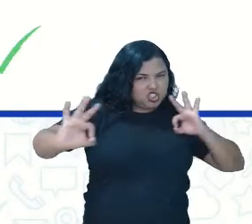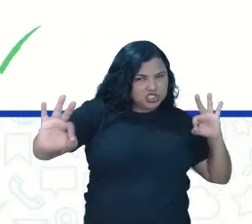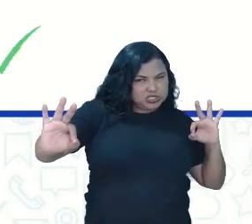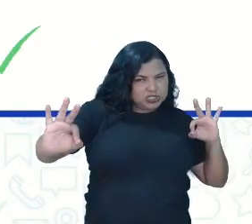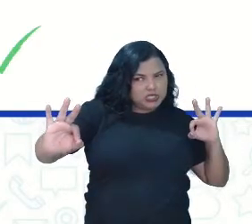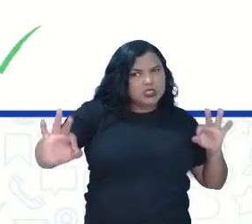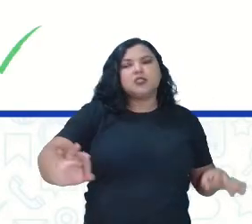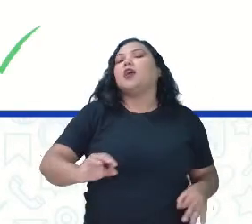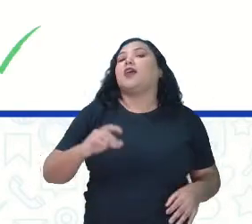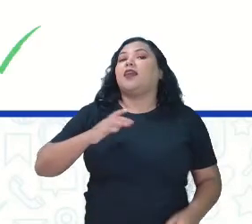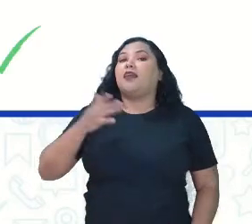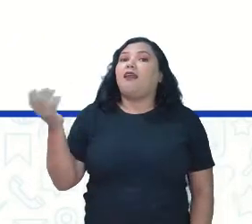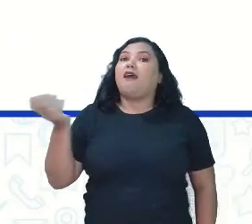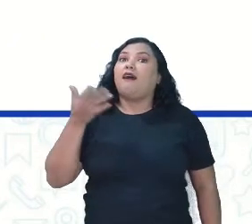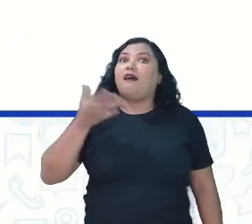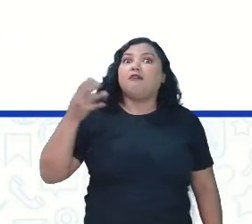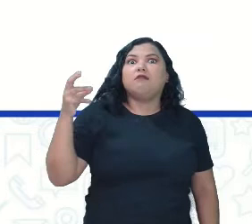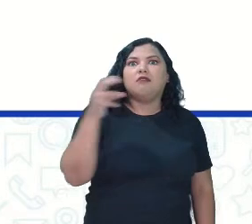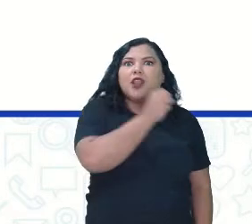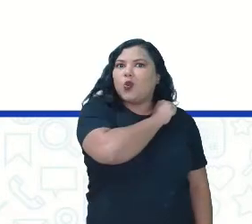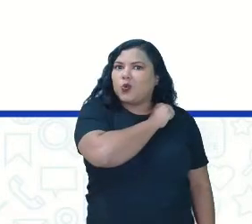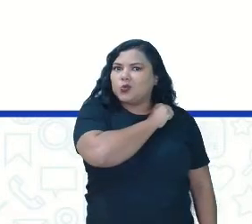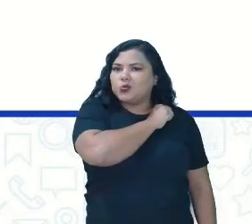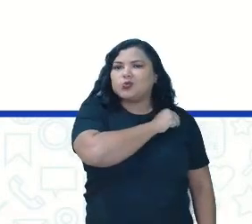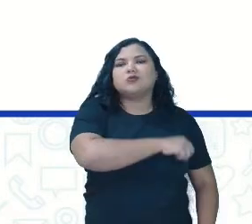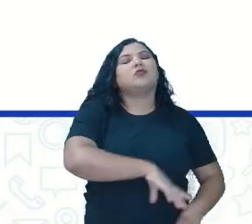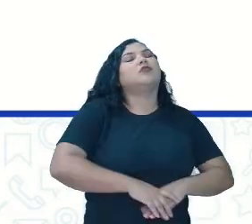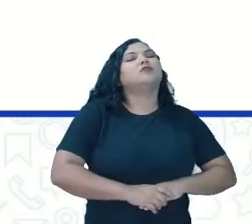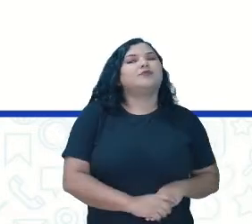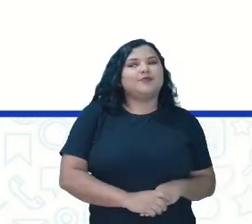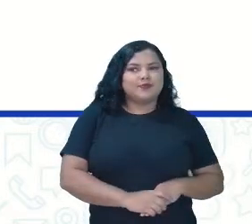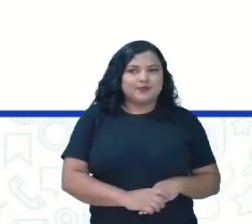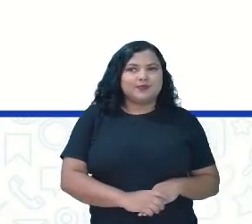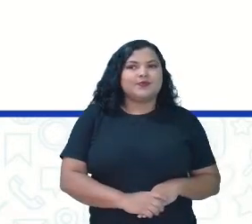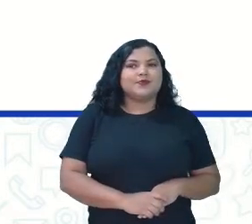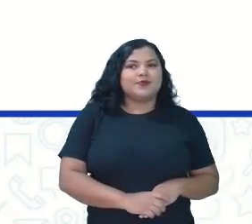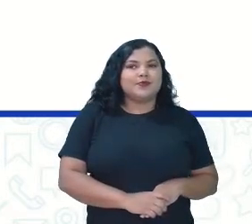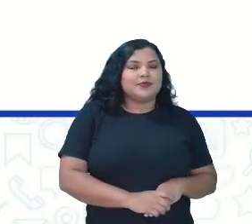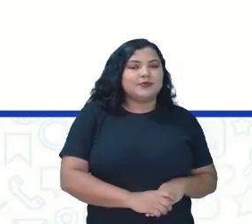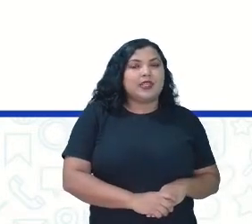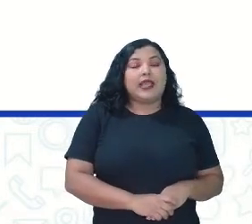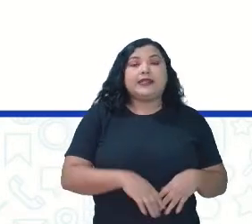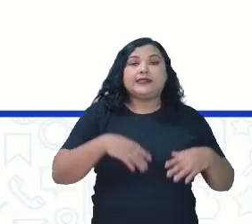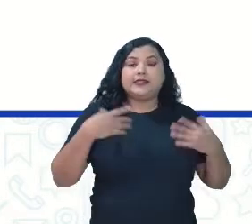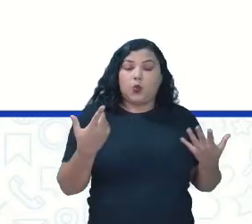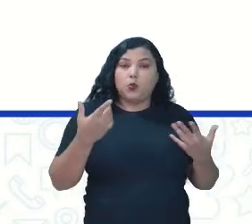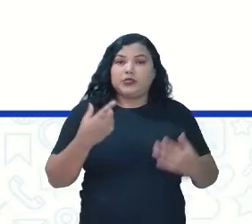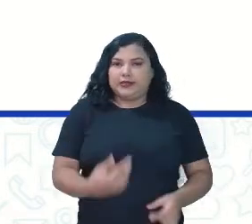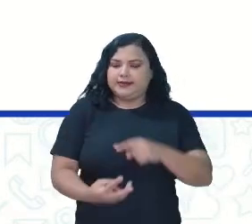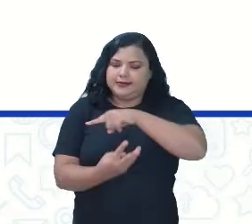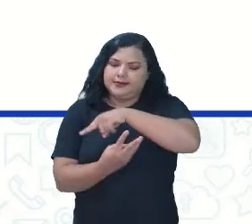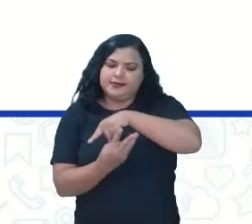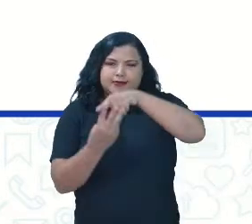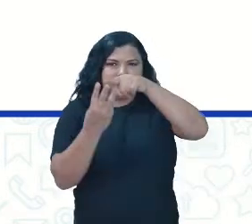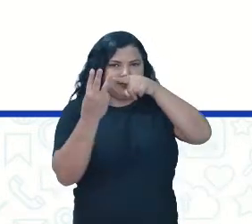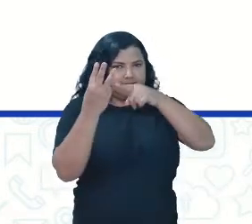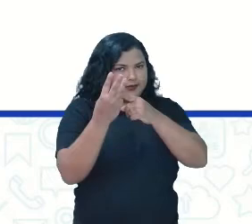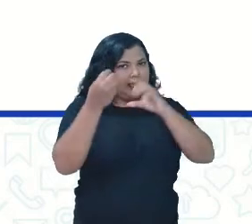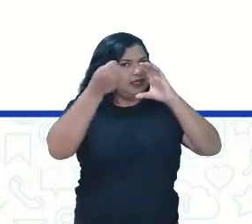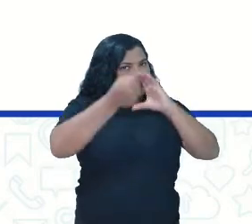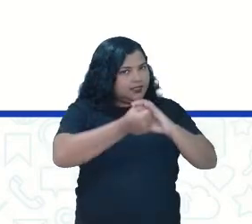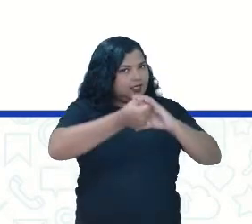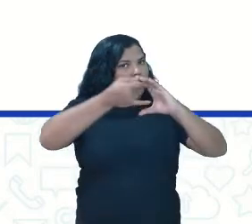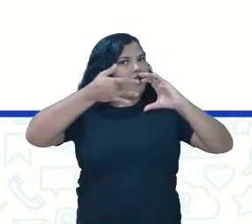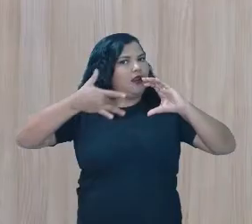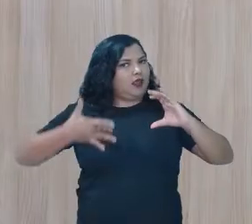tenho aí a distância e tenho também a velocidade. Dessas grandezas, a gente pode classificar